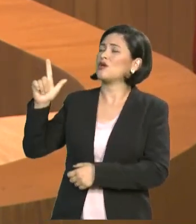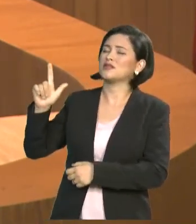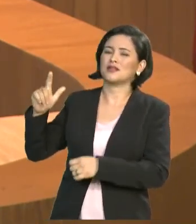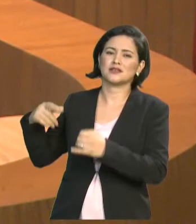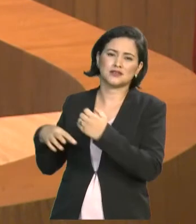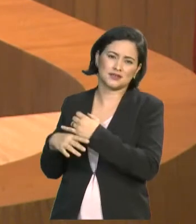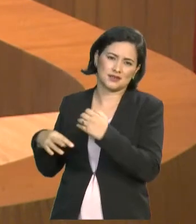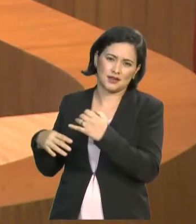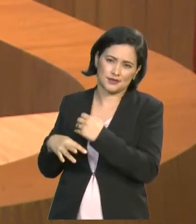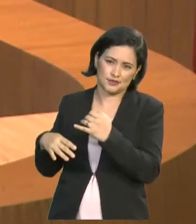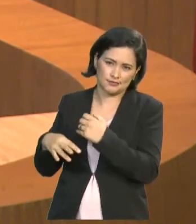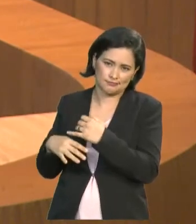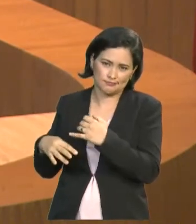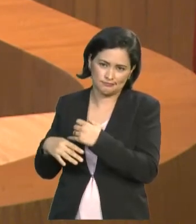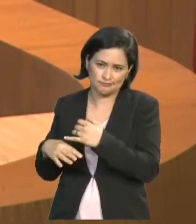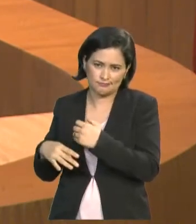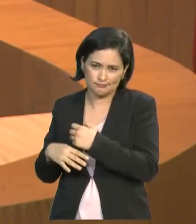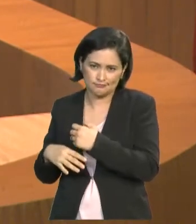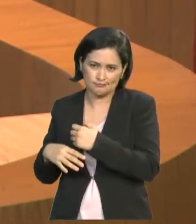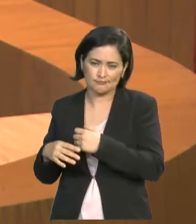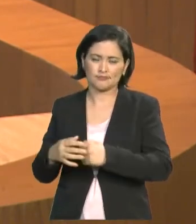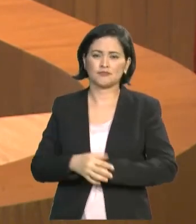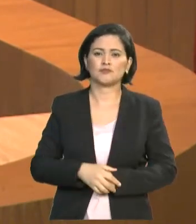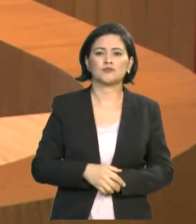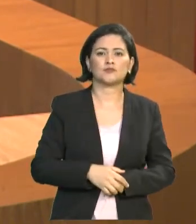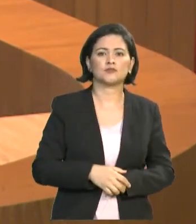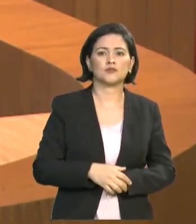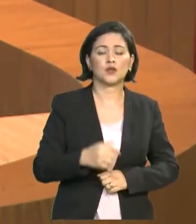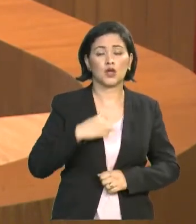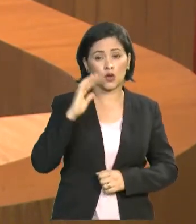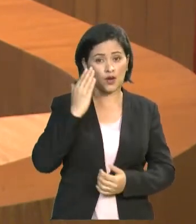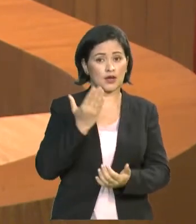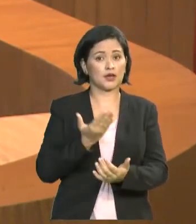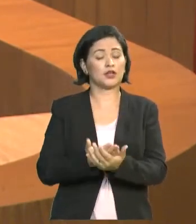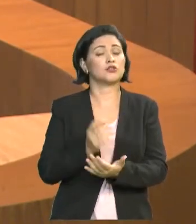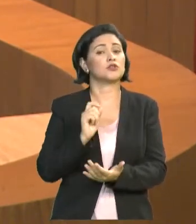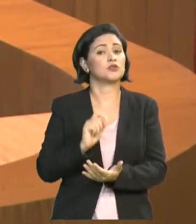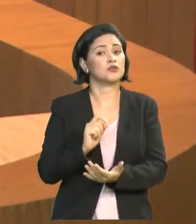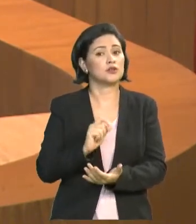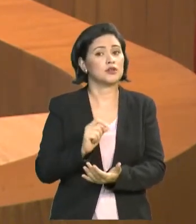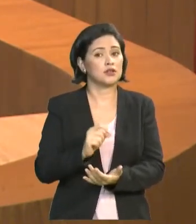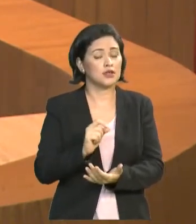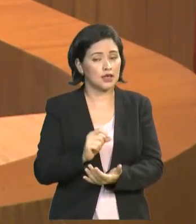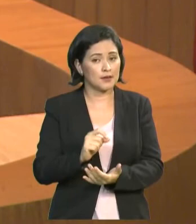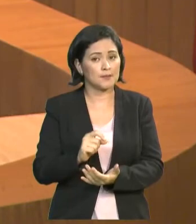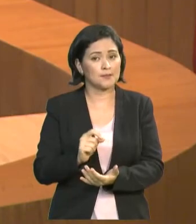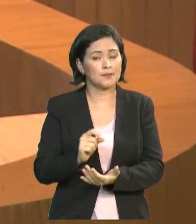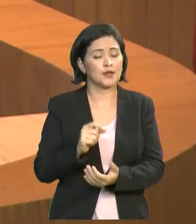com a regularização dos veículos, o índice de acidentes tende a diminuir.